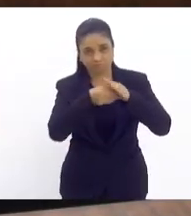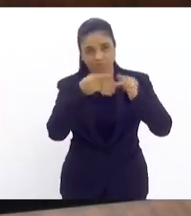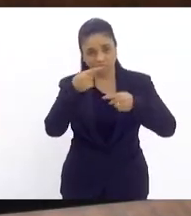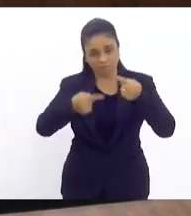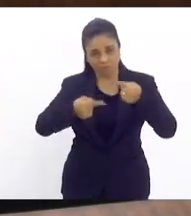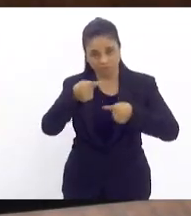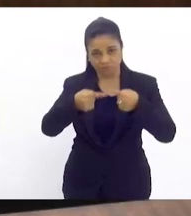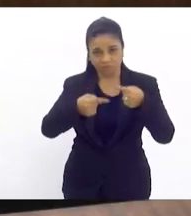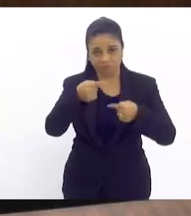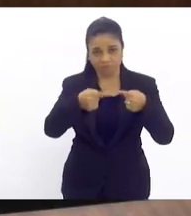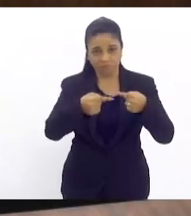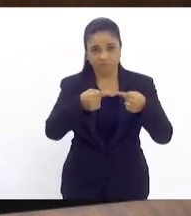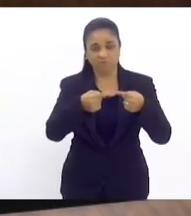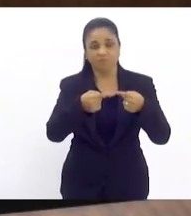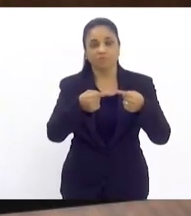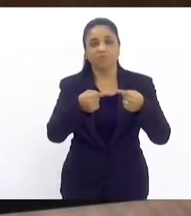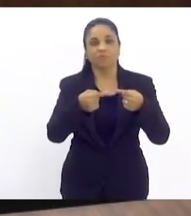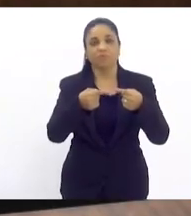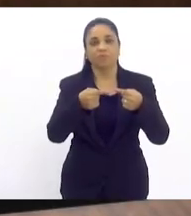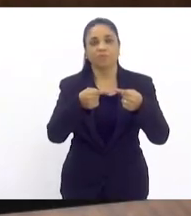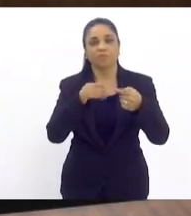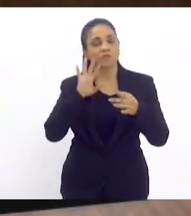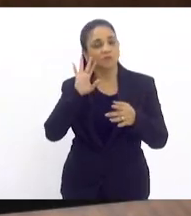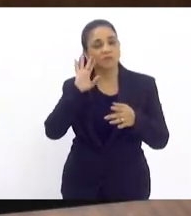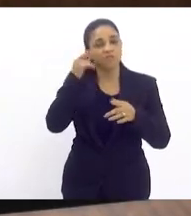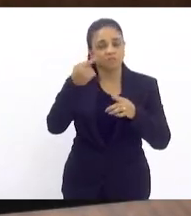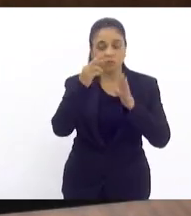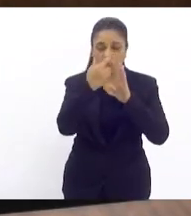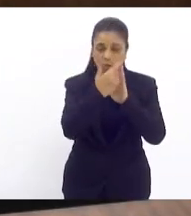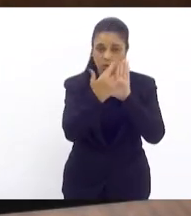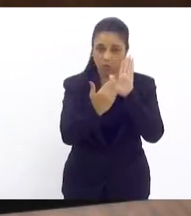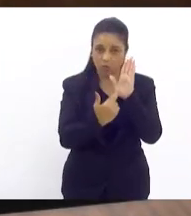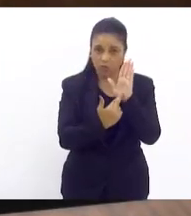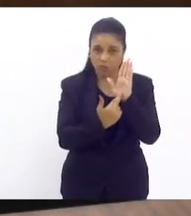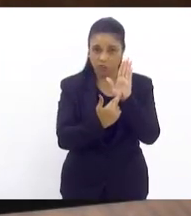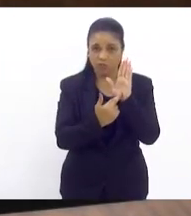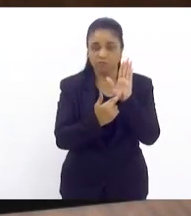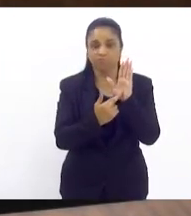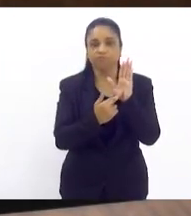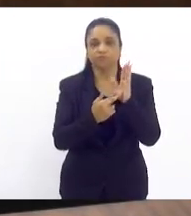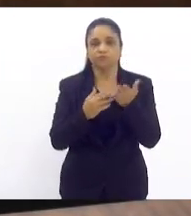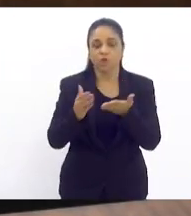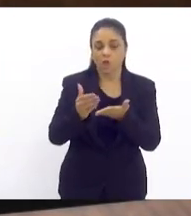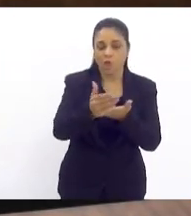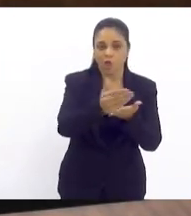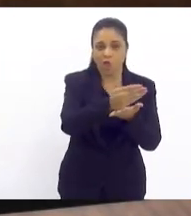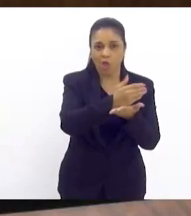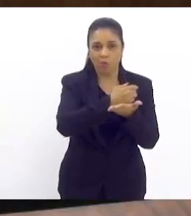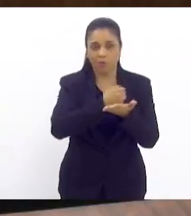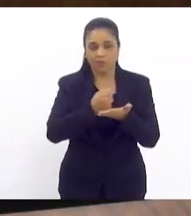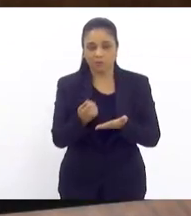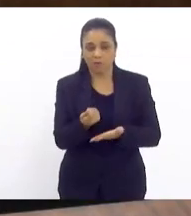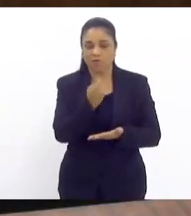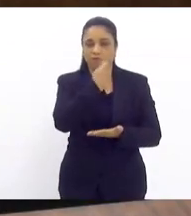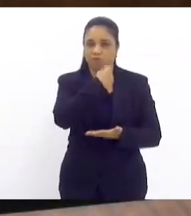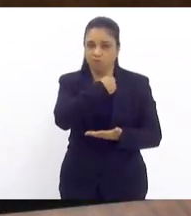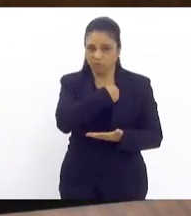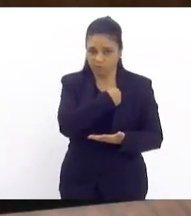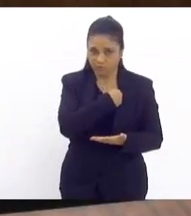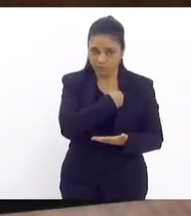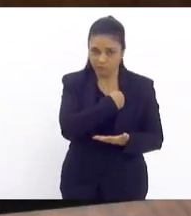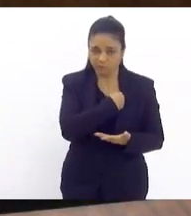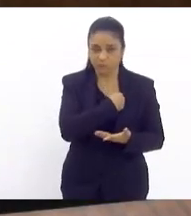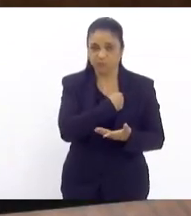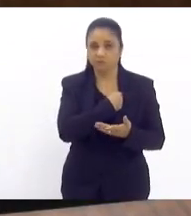isso seja formulado após o regime de recuperação fiscal que com certeza tiveram suas circunstâncias e